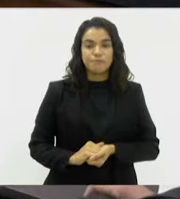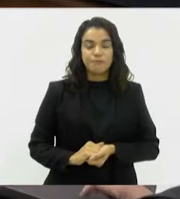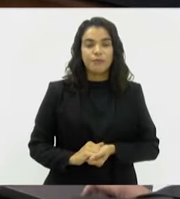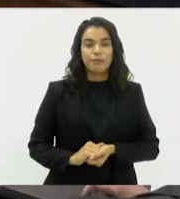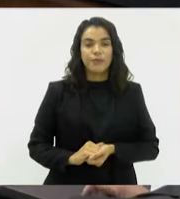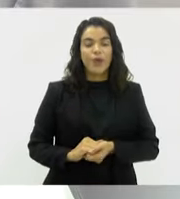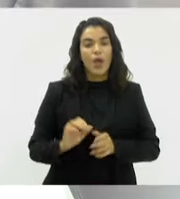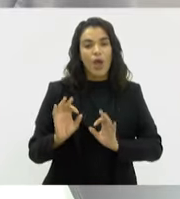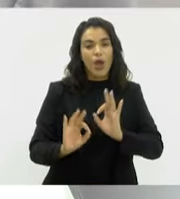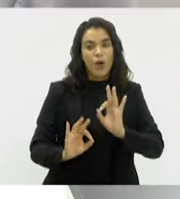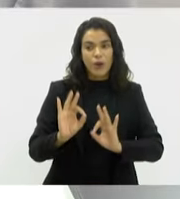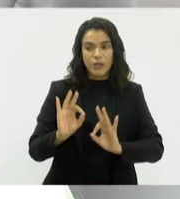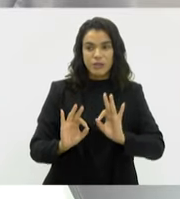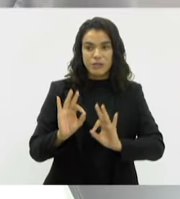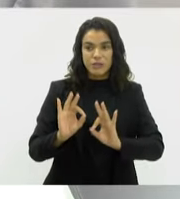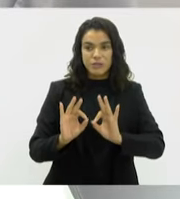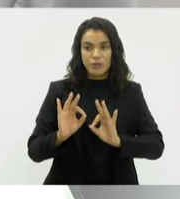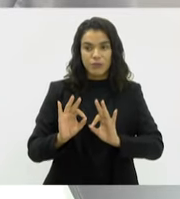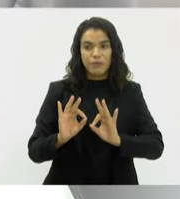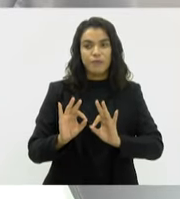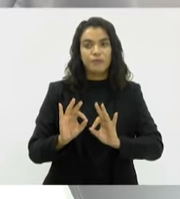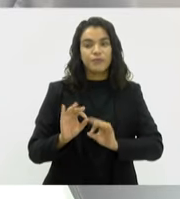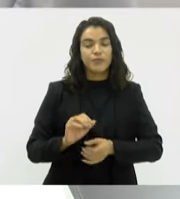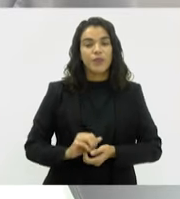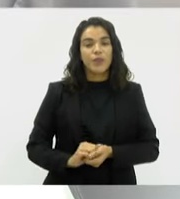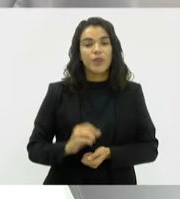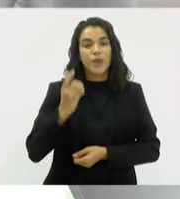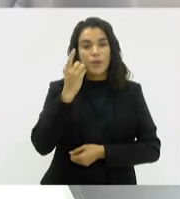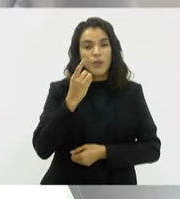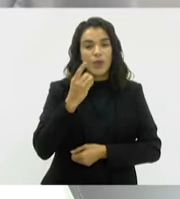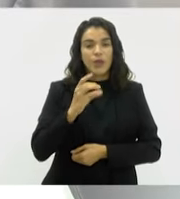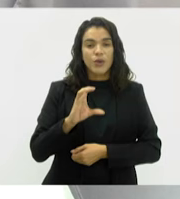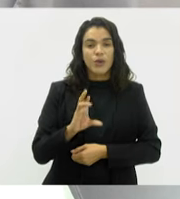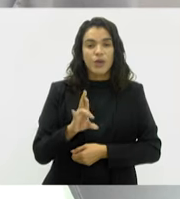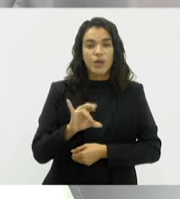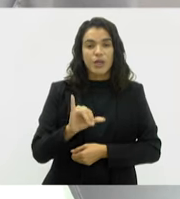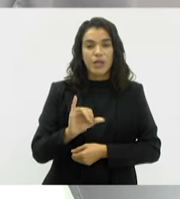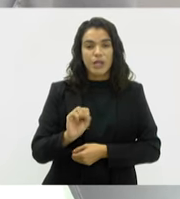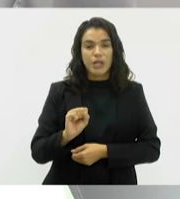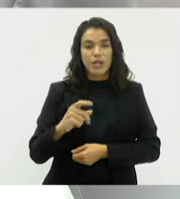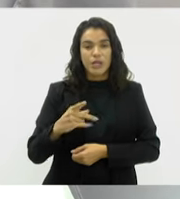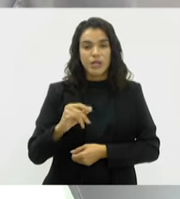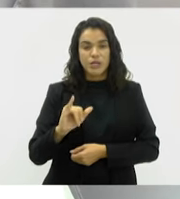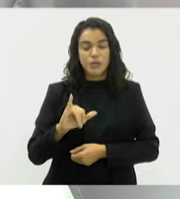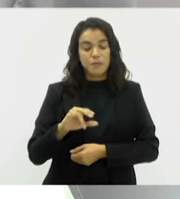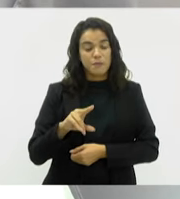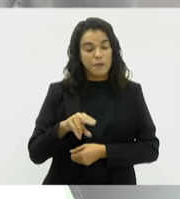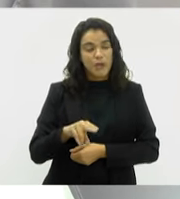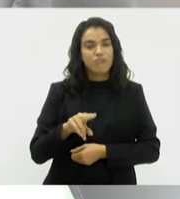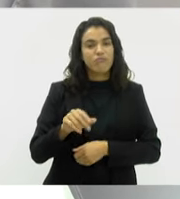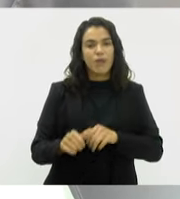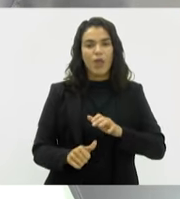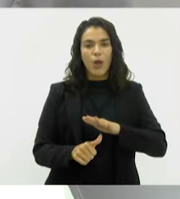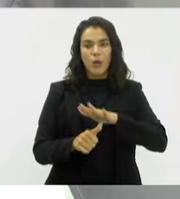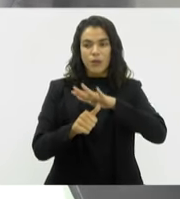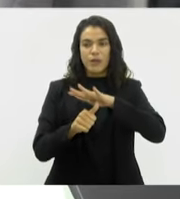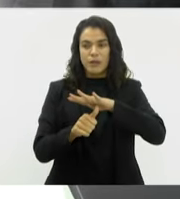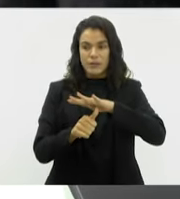pela organização. É o deputado Crispim de Rondônia que está comandando, liderando esse